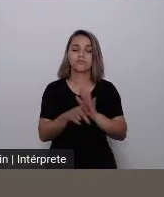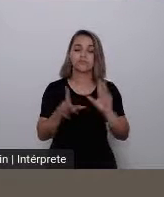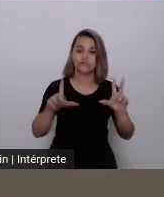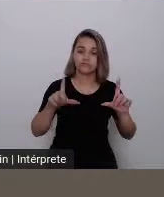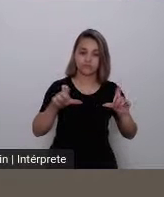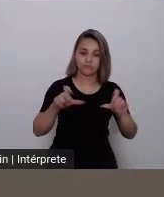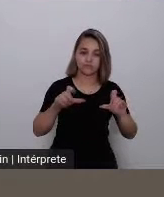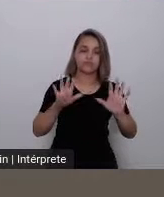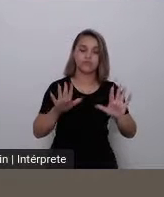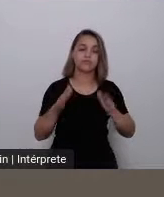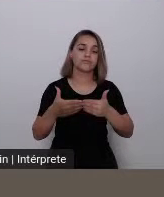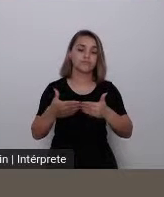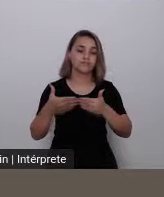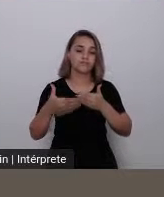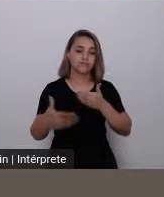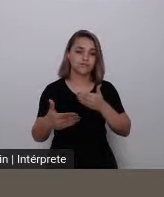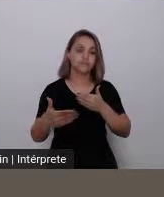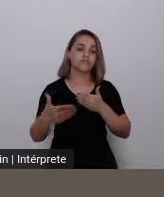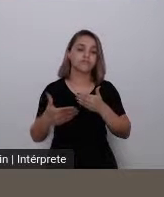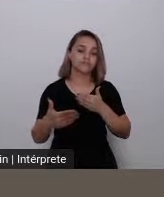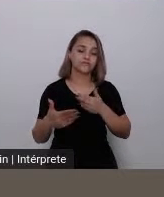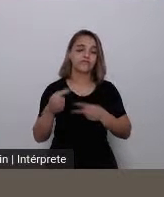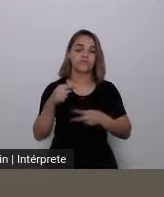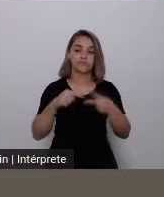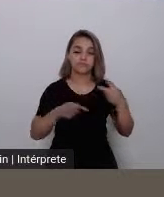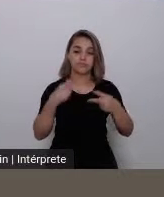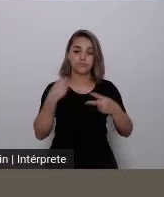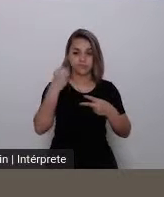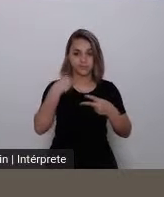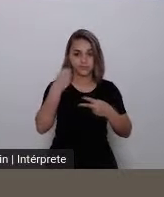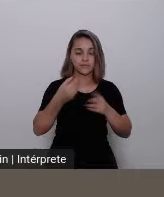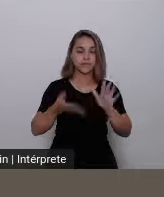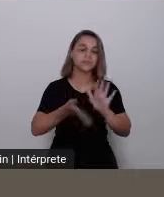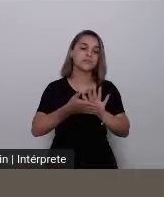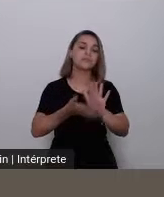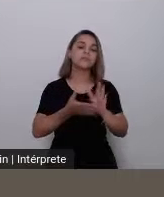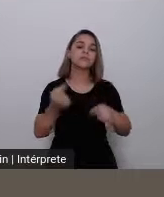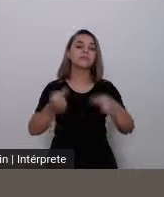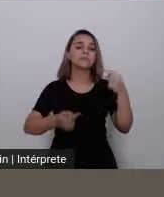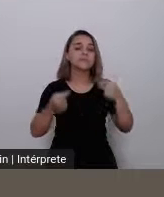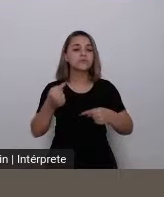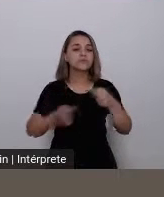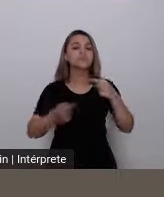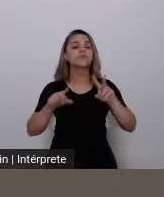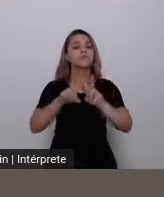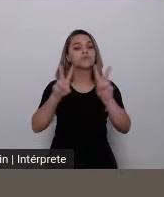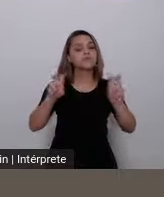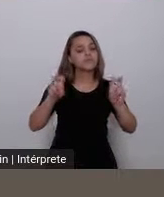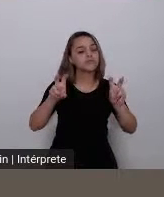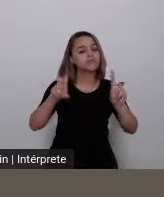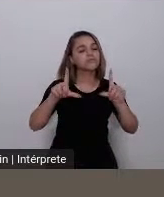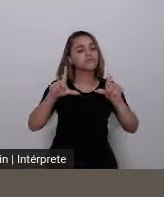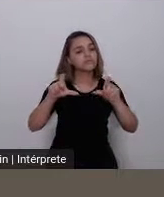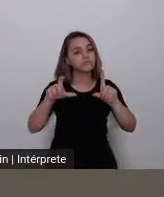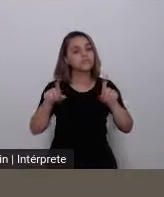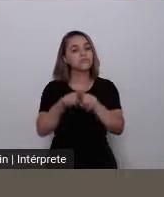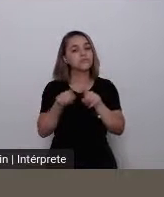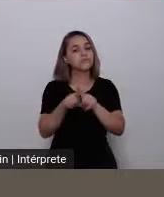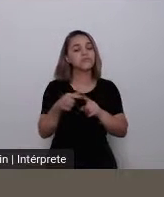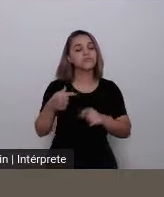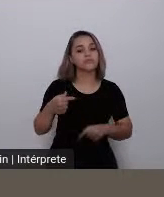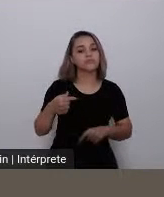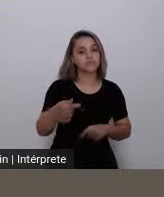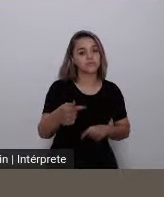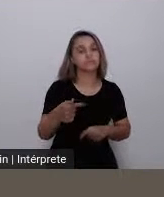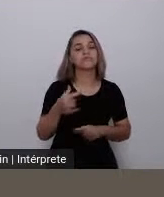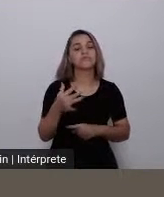É a partir dessa condição, dessas duas experiências, que vamos propor uma discussão sobre o tema da fotografia e a Semana de Arte Moderna no contexto